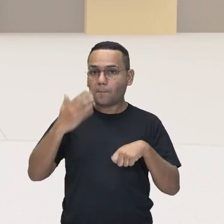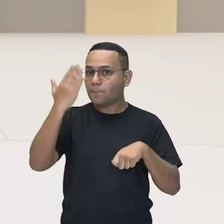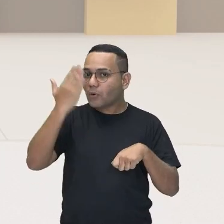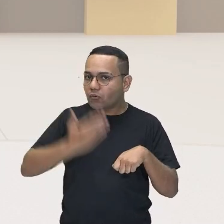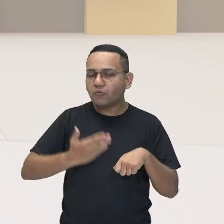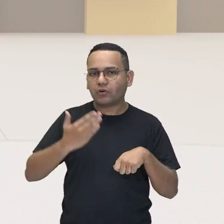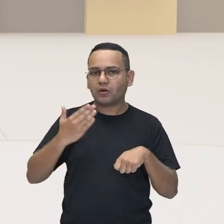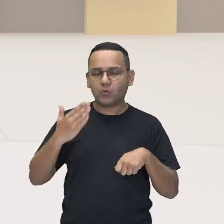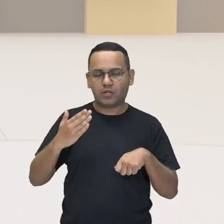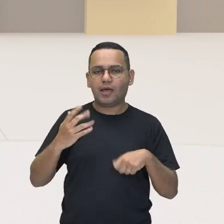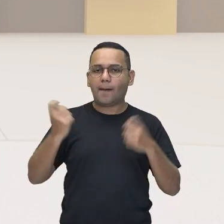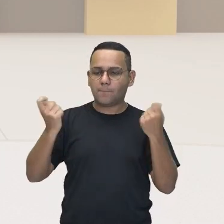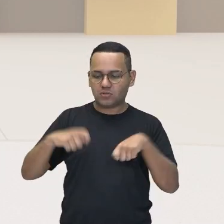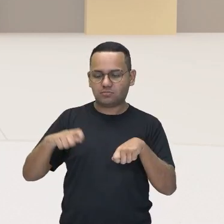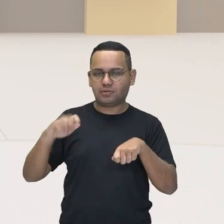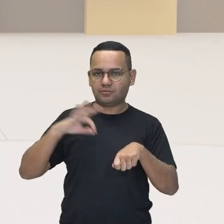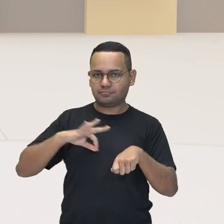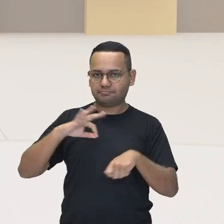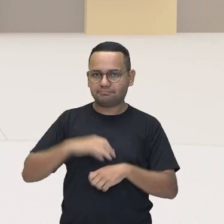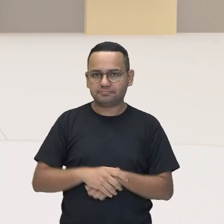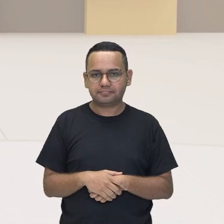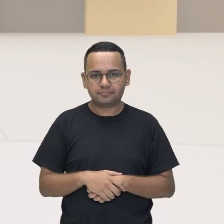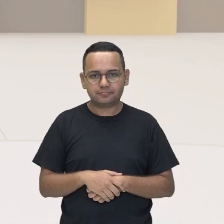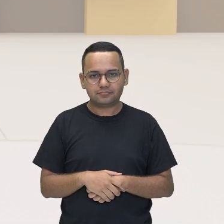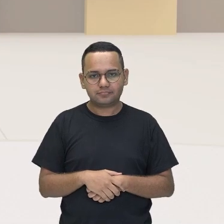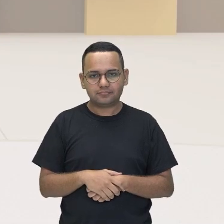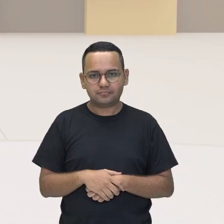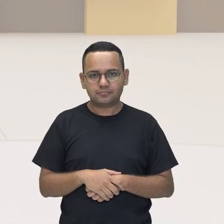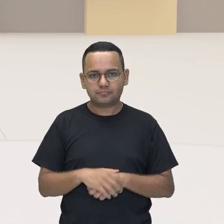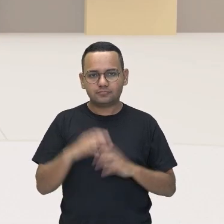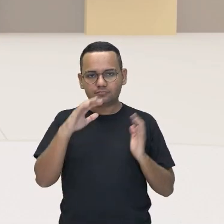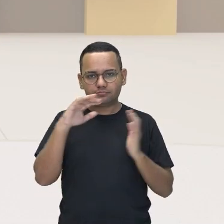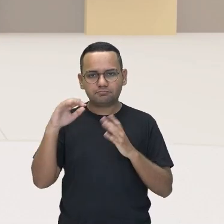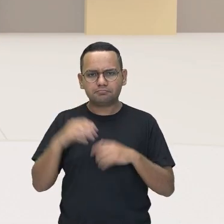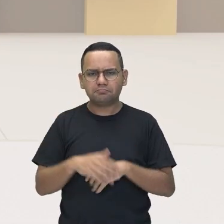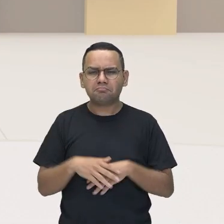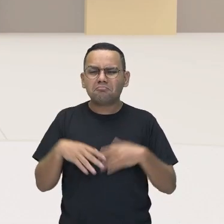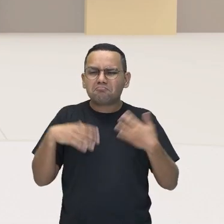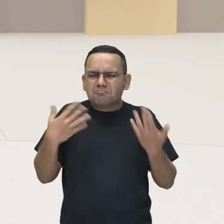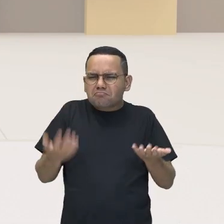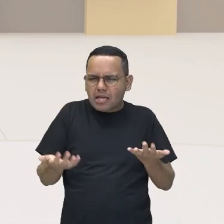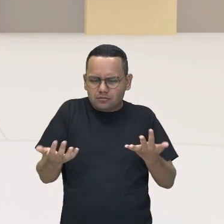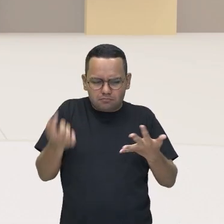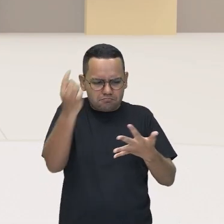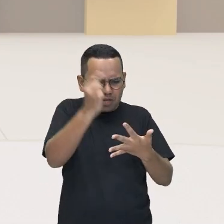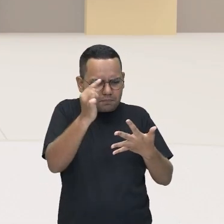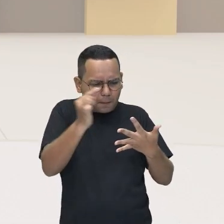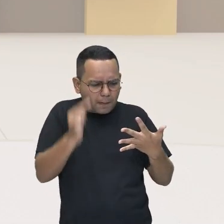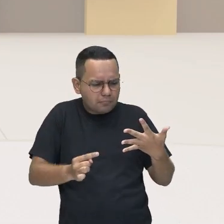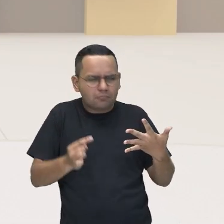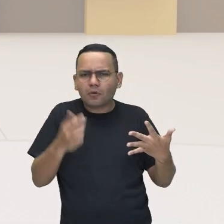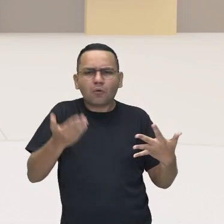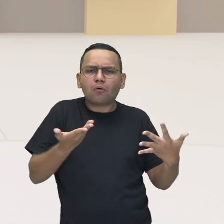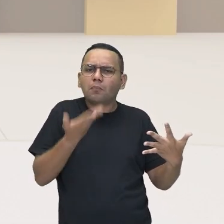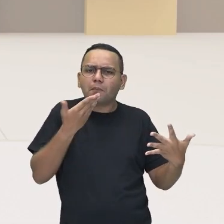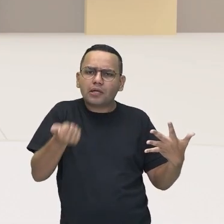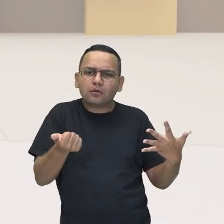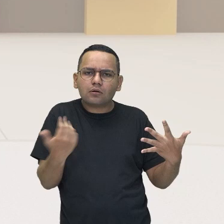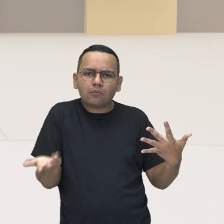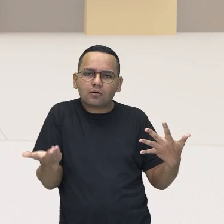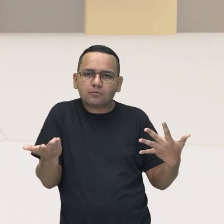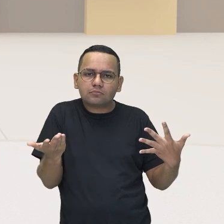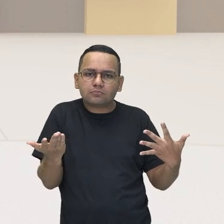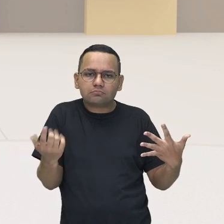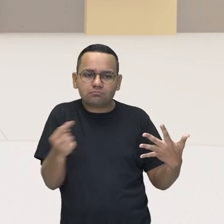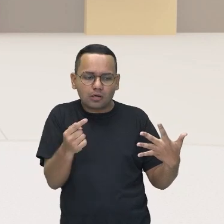renda. Vamos lá. E afinal, qual o melhor tipo de empréstimo, né? Nós apresentamos aí